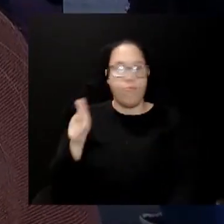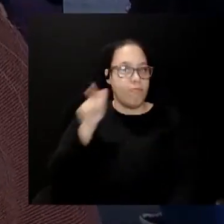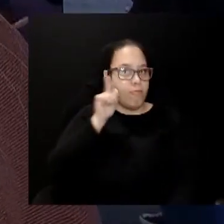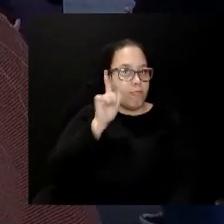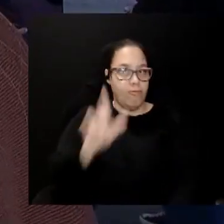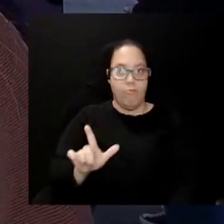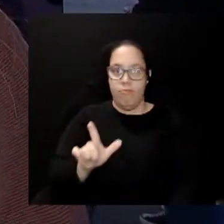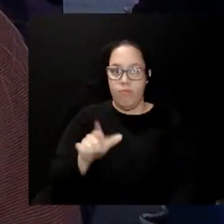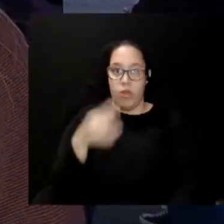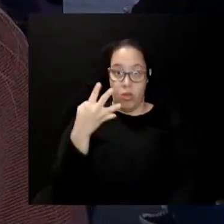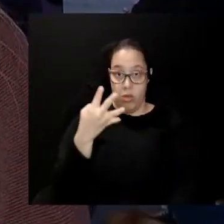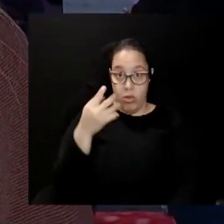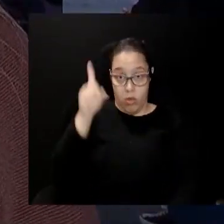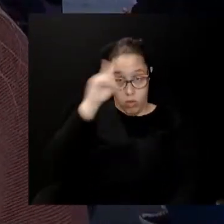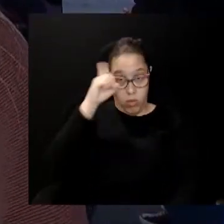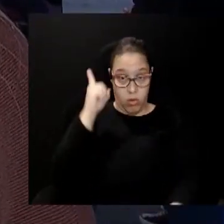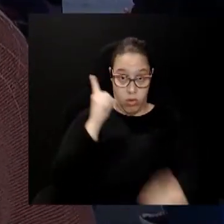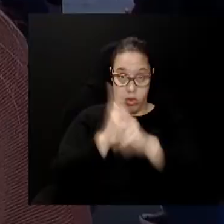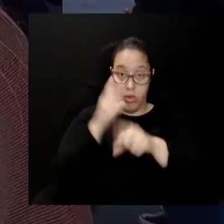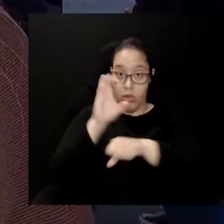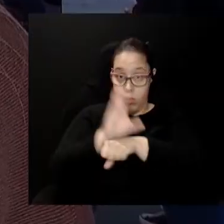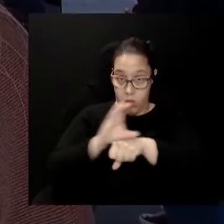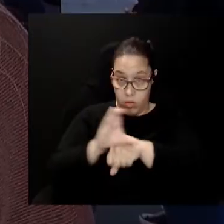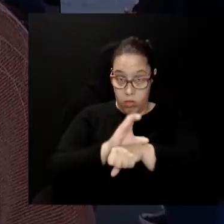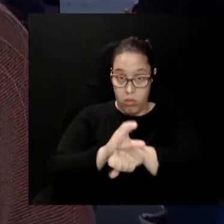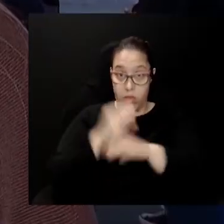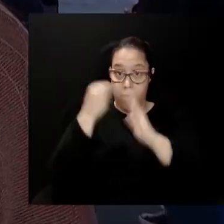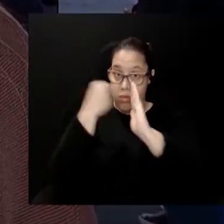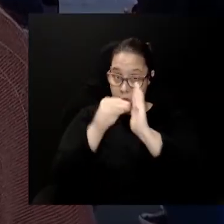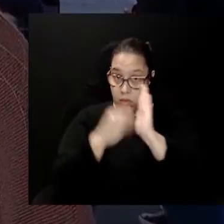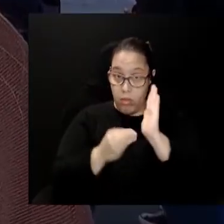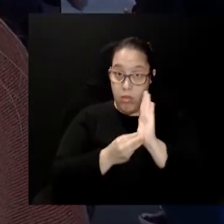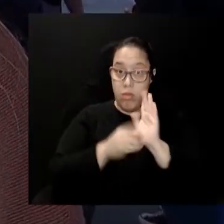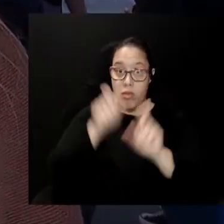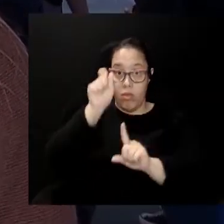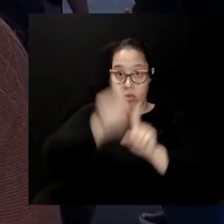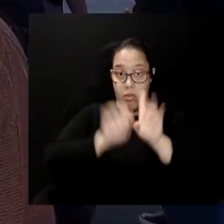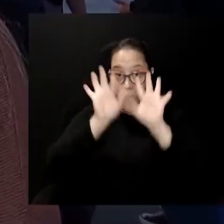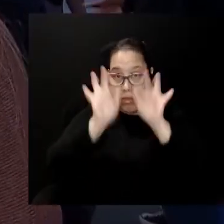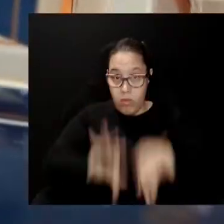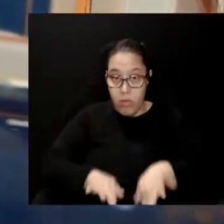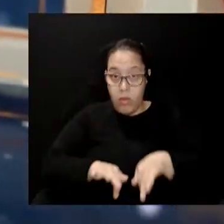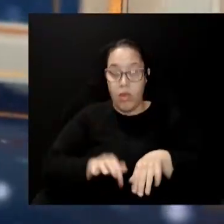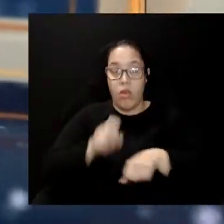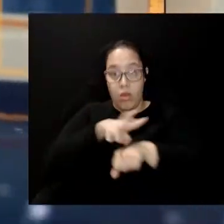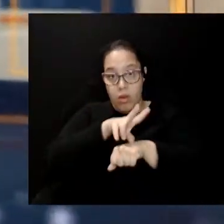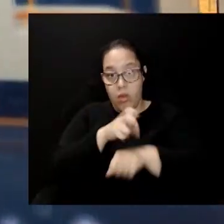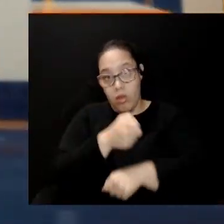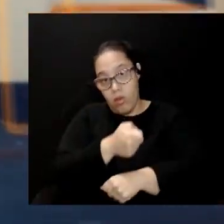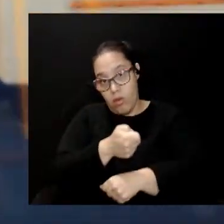primeiros encontros do curso, será publicado no fim do mês a lista de vagas remanescentes no nosso site.